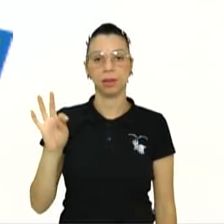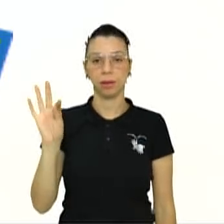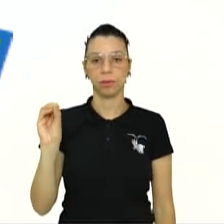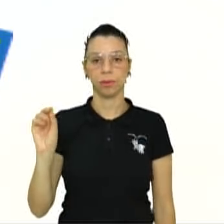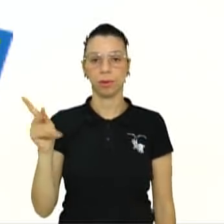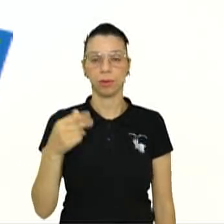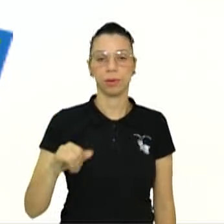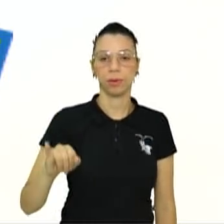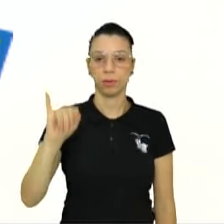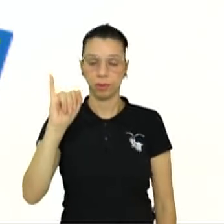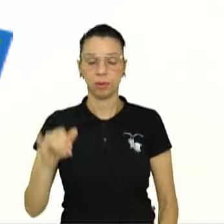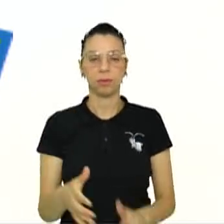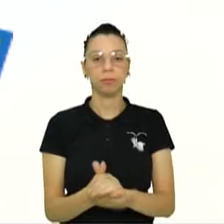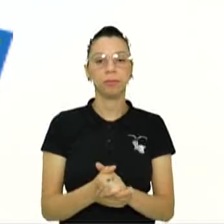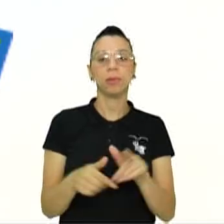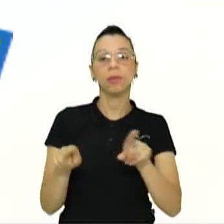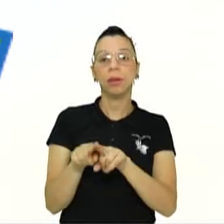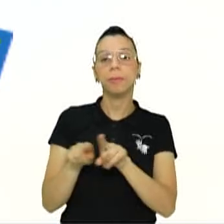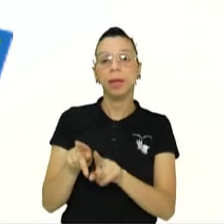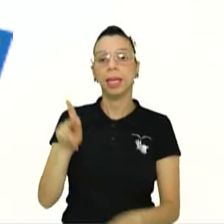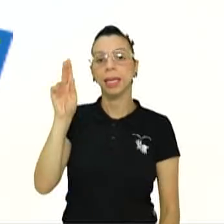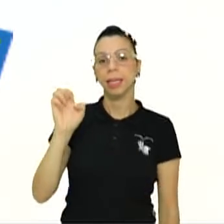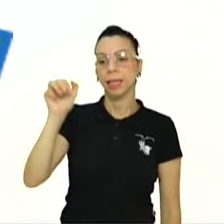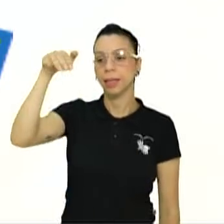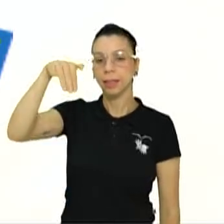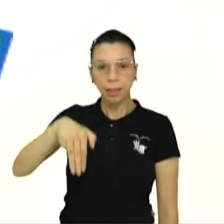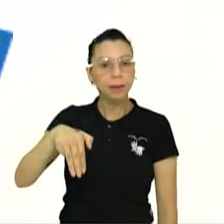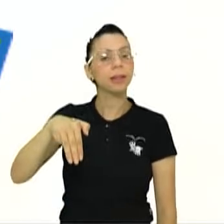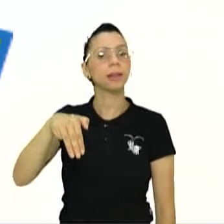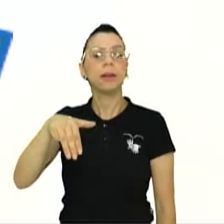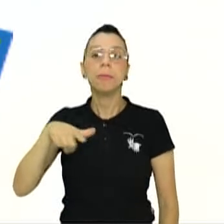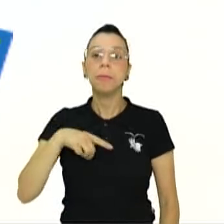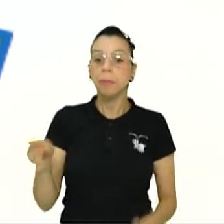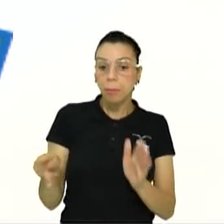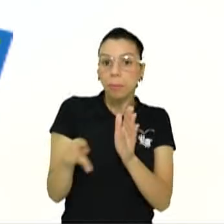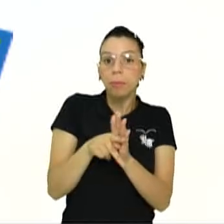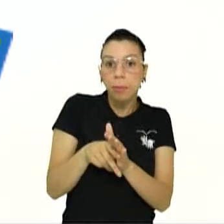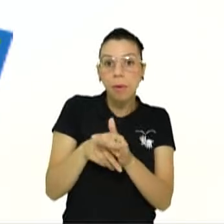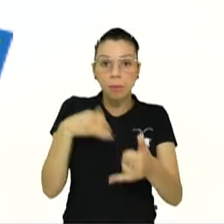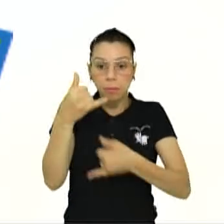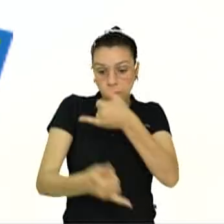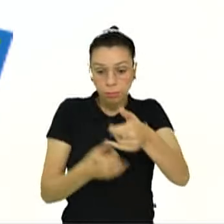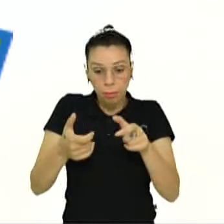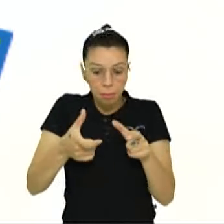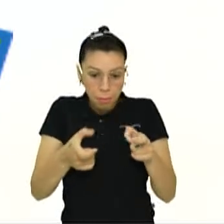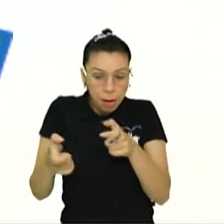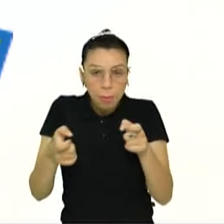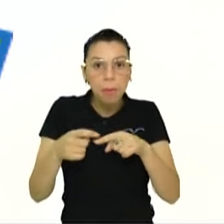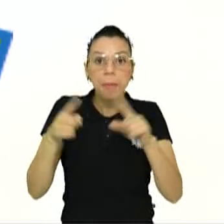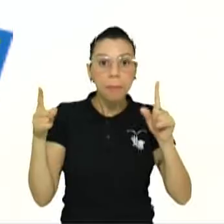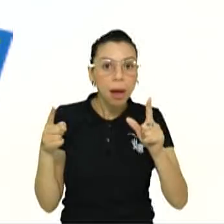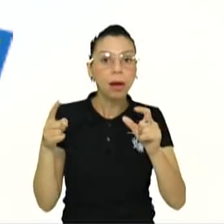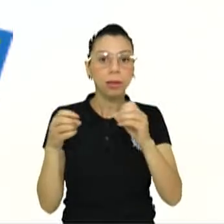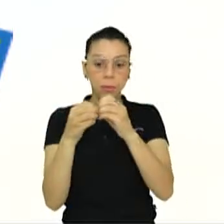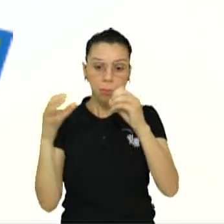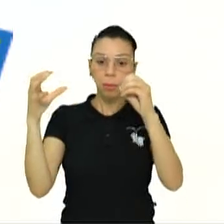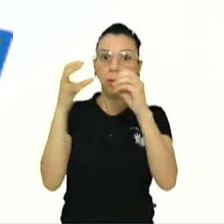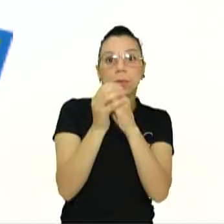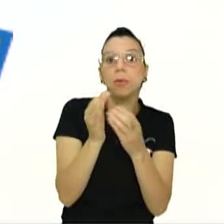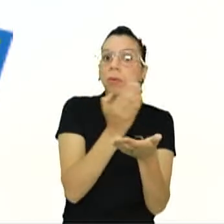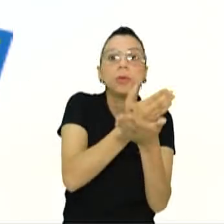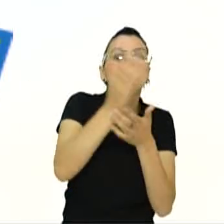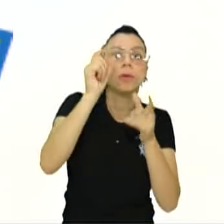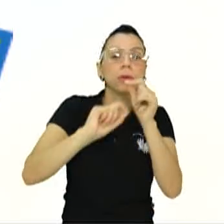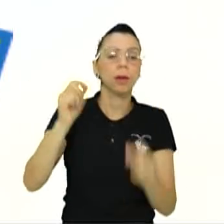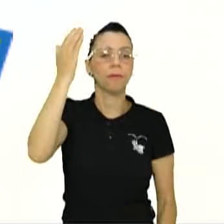desenhista designer Ken para jogos de videogame, mas com o sucesso, vários outros